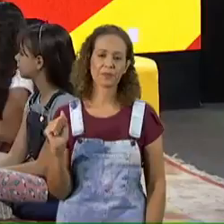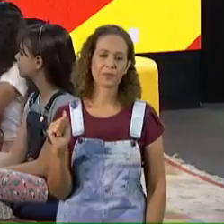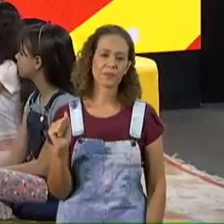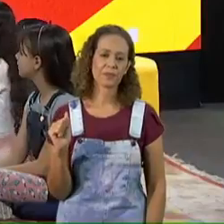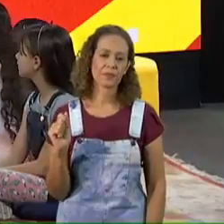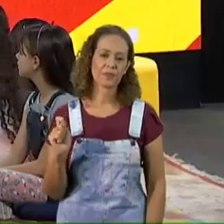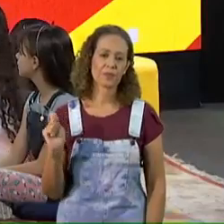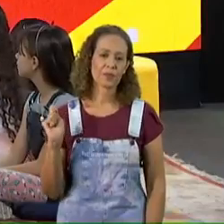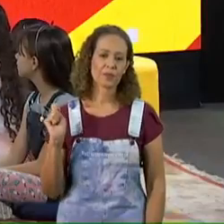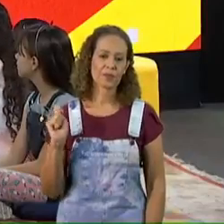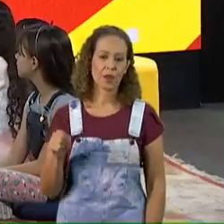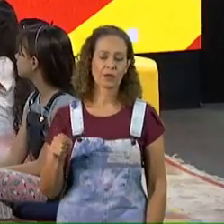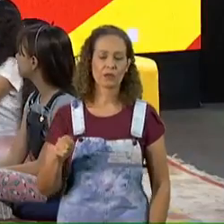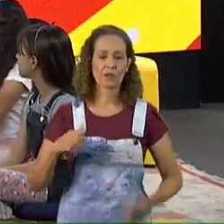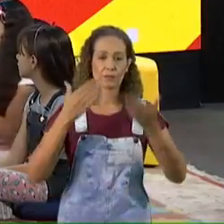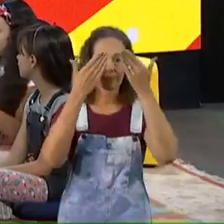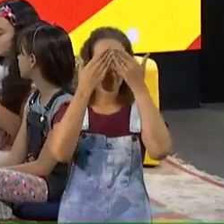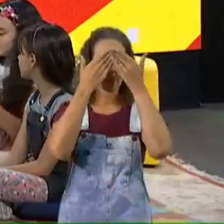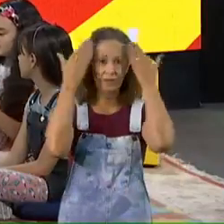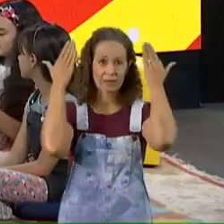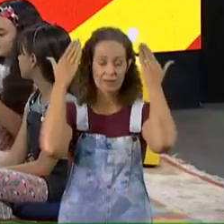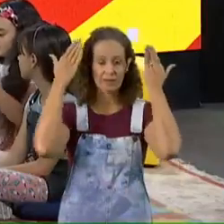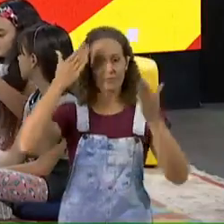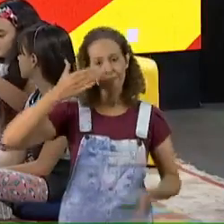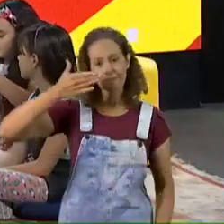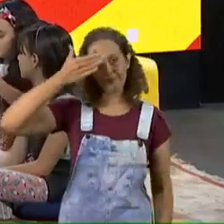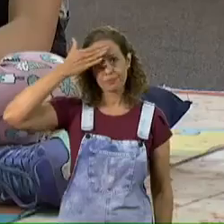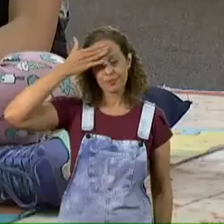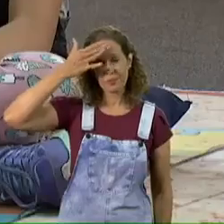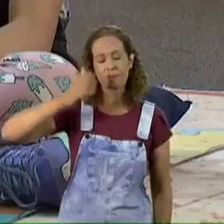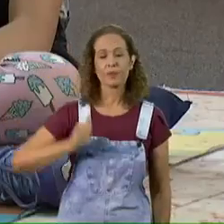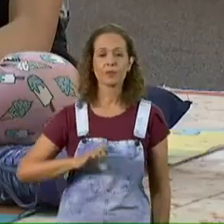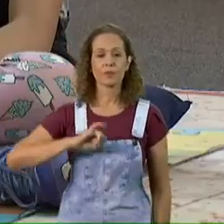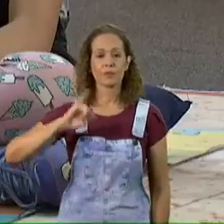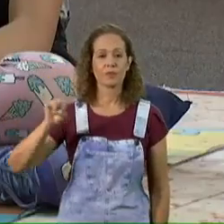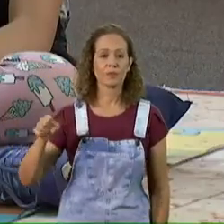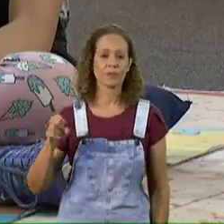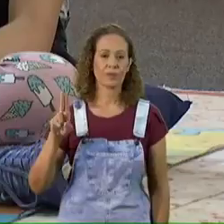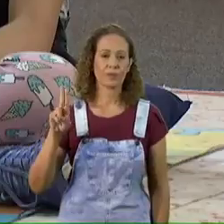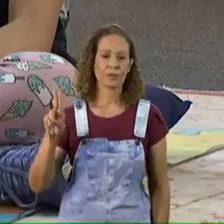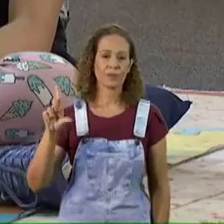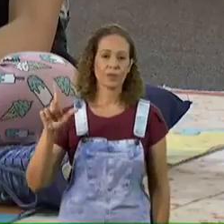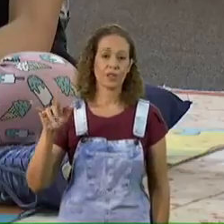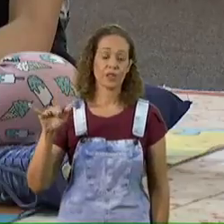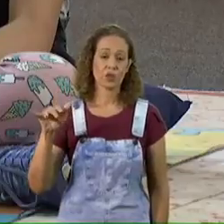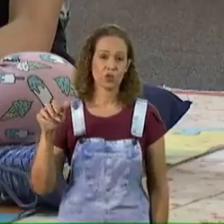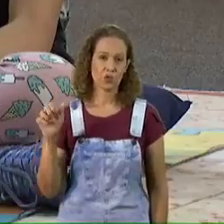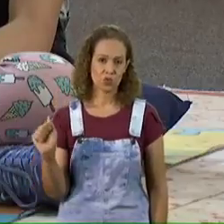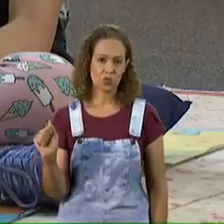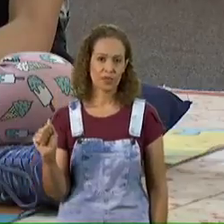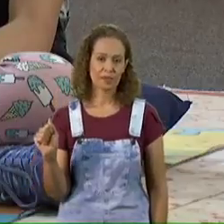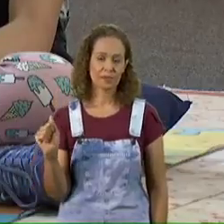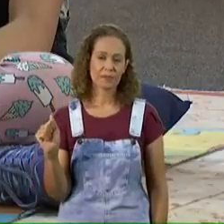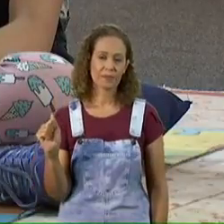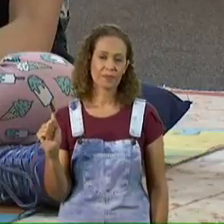Pode colocar a Valentina na sua testa. E a Júlia vai colocar aqui.